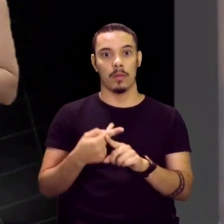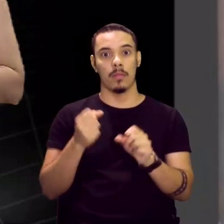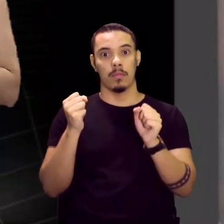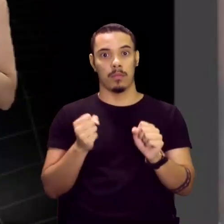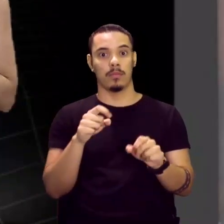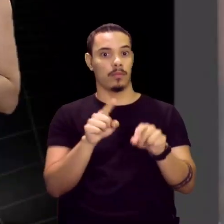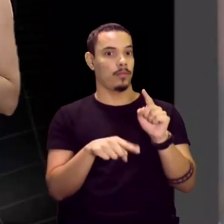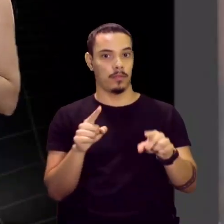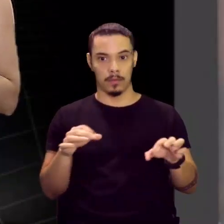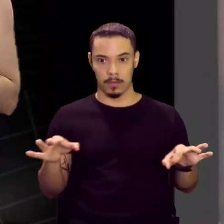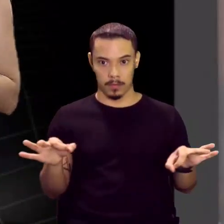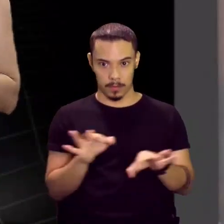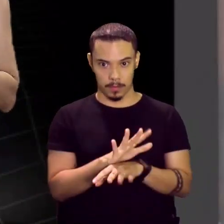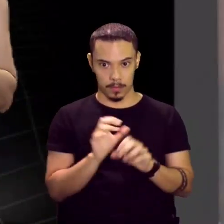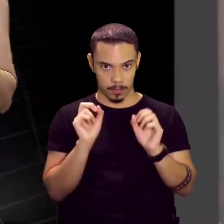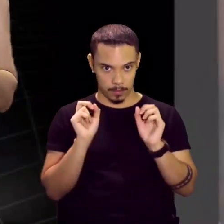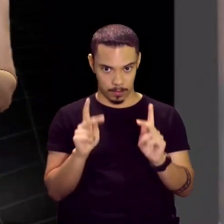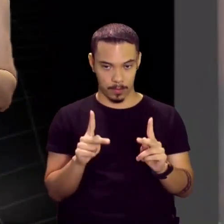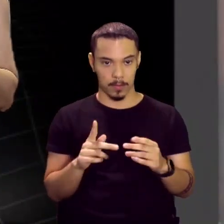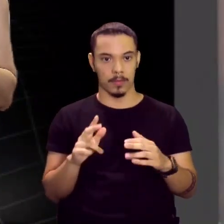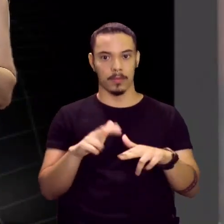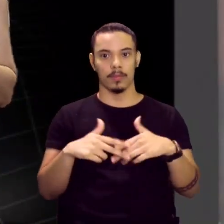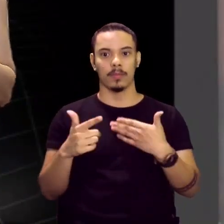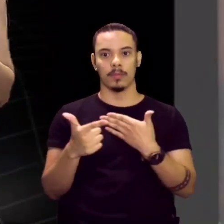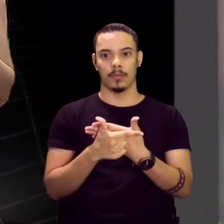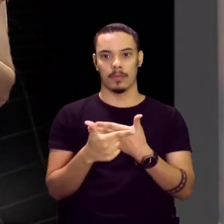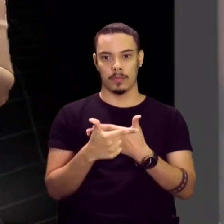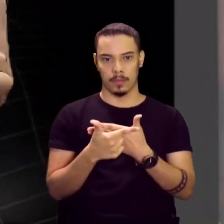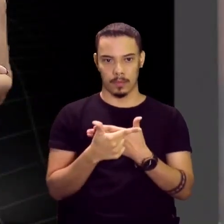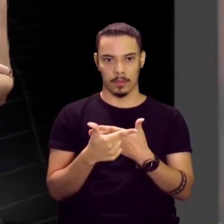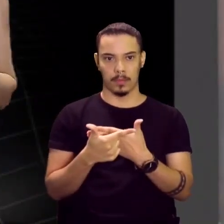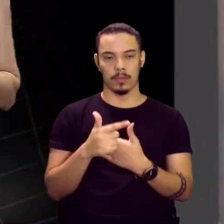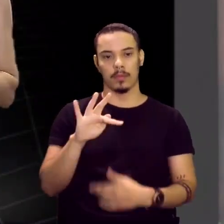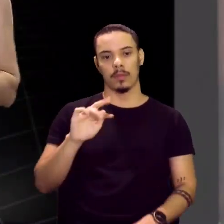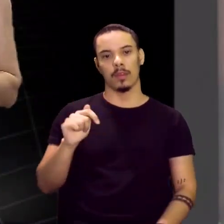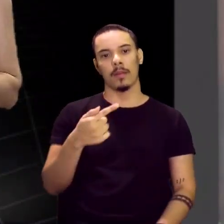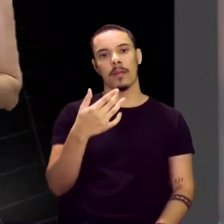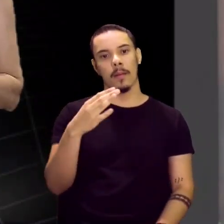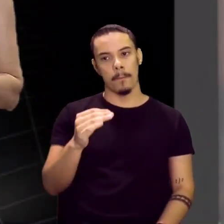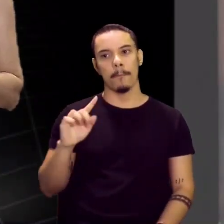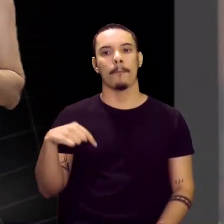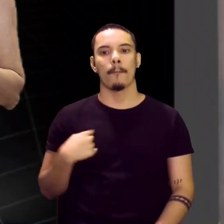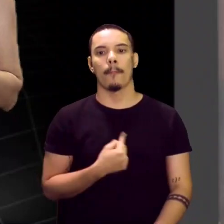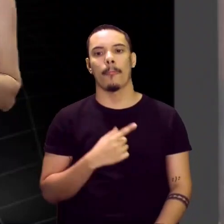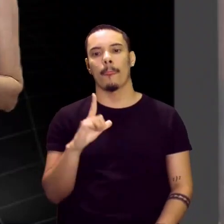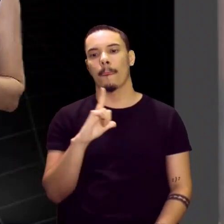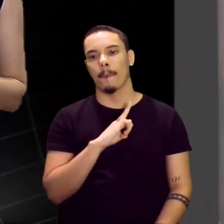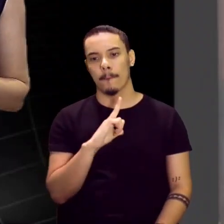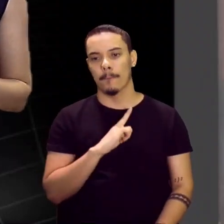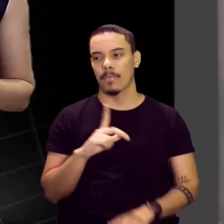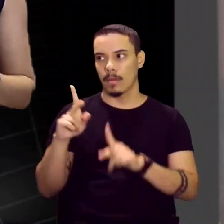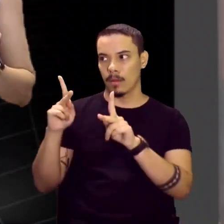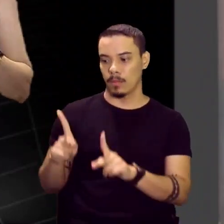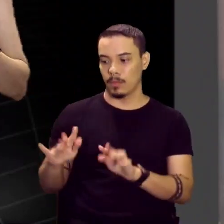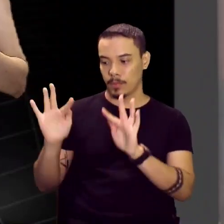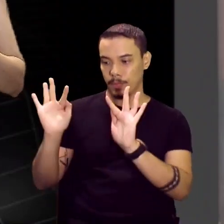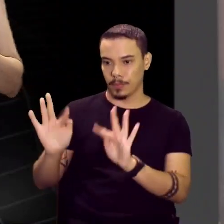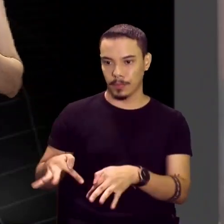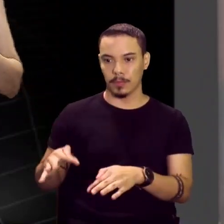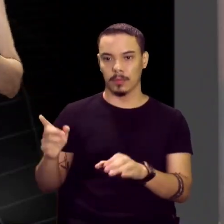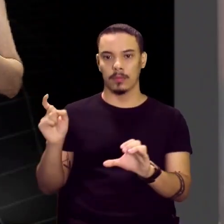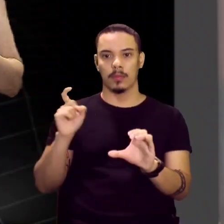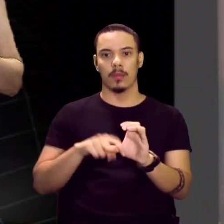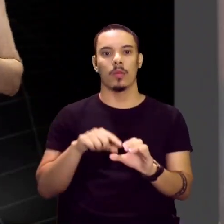variado. Pronto. Ok, pessoal, então na função da posição, nós temos ali a posição final, que depende